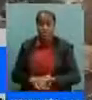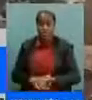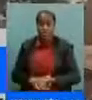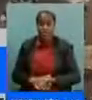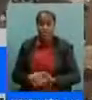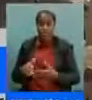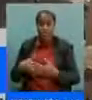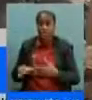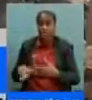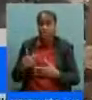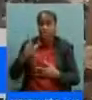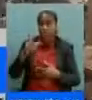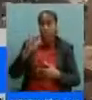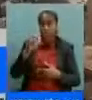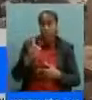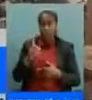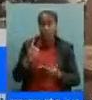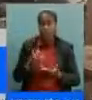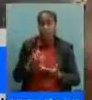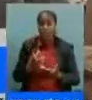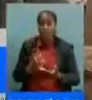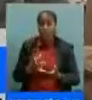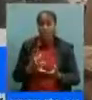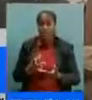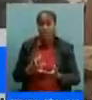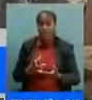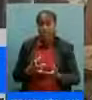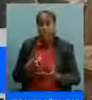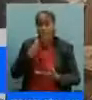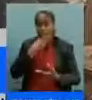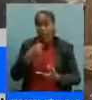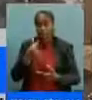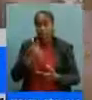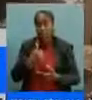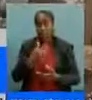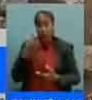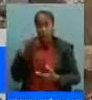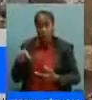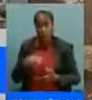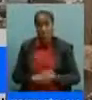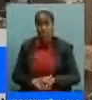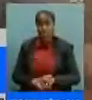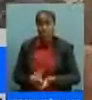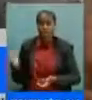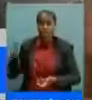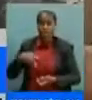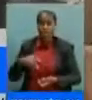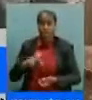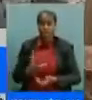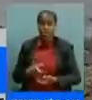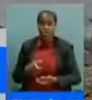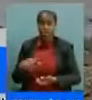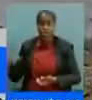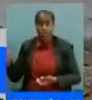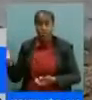Este sei até lá de cima, este a fazer aquele. Que os botes também é uma beleza bonita, se tu és. Cantou este bar, este a voltar lá de cima, este a tornar